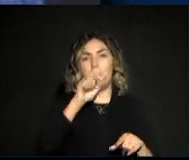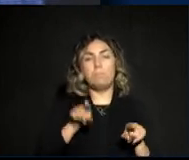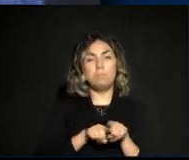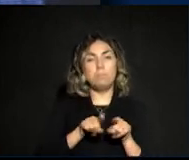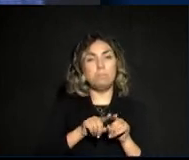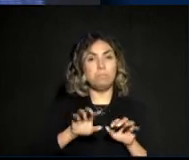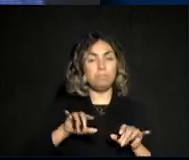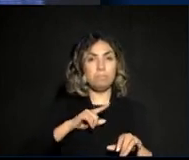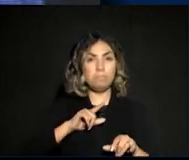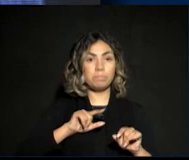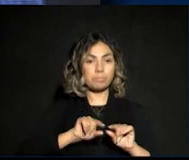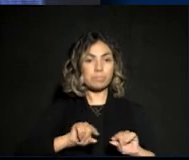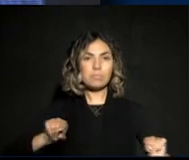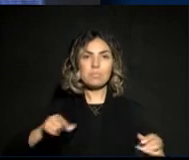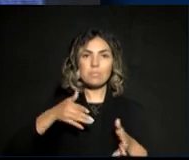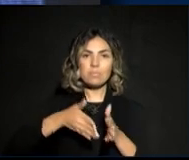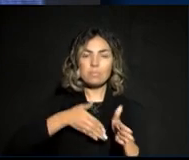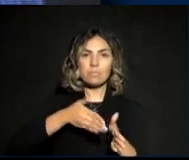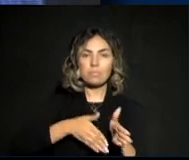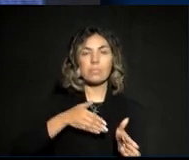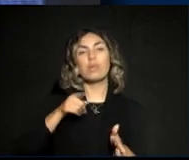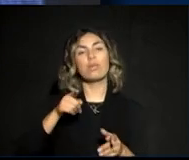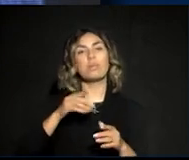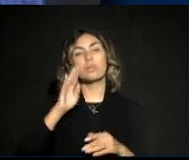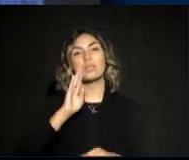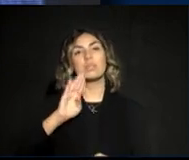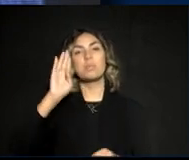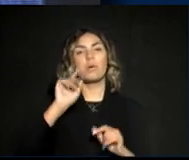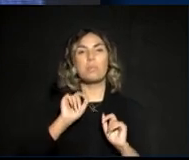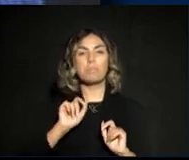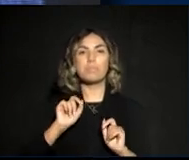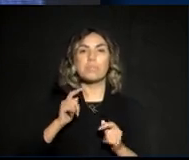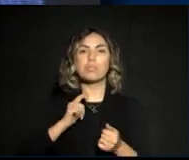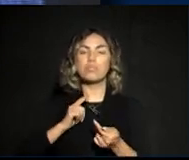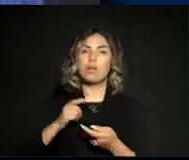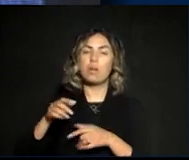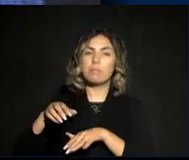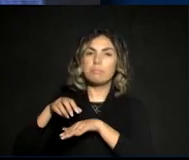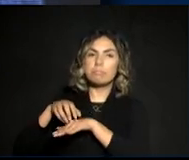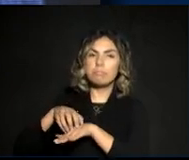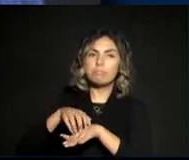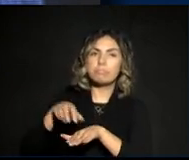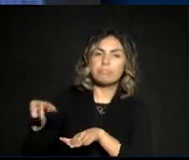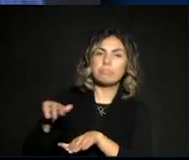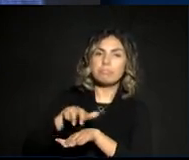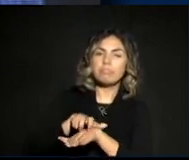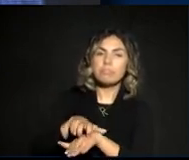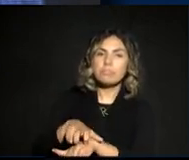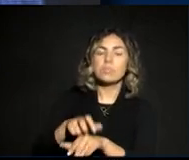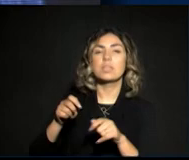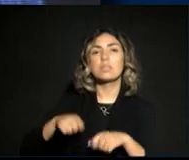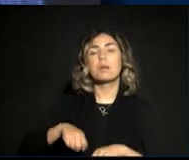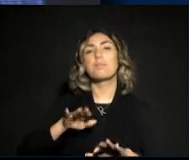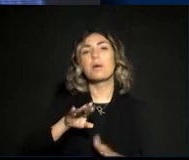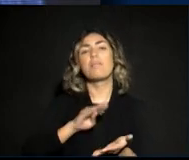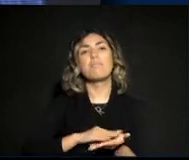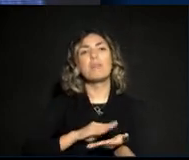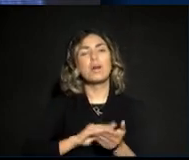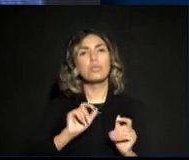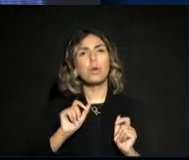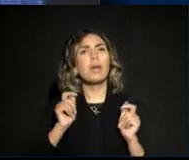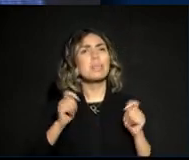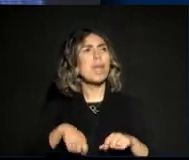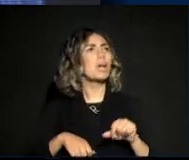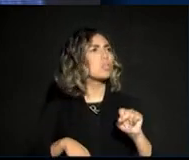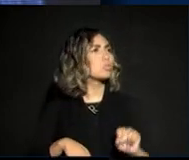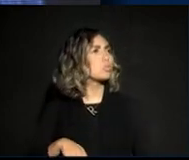da MRS e com ela investimento importante sobretudo a separação da linha de carga da linha de passageiros mas o que que falta mais a dá para ligar